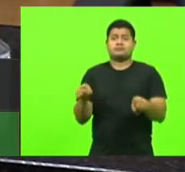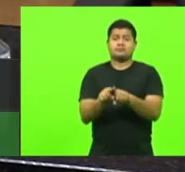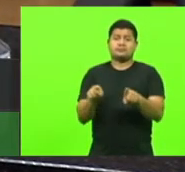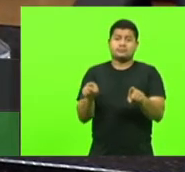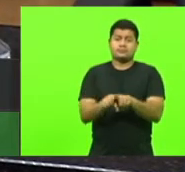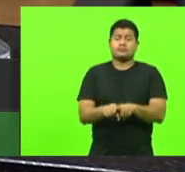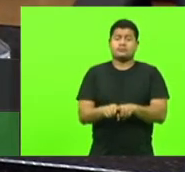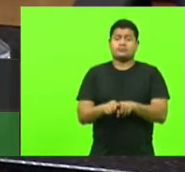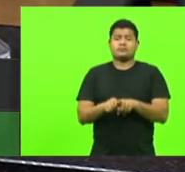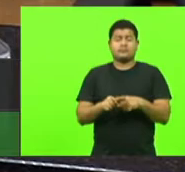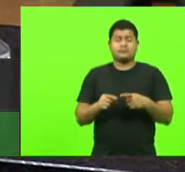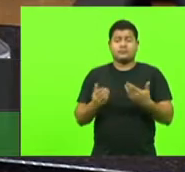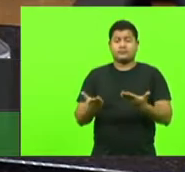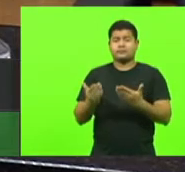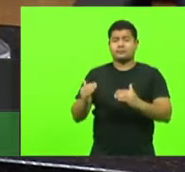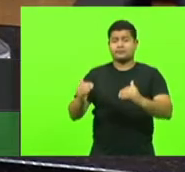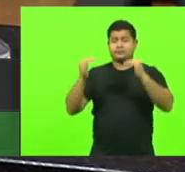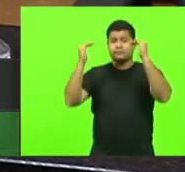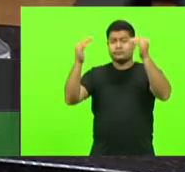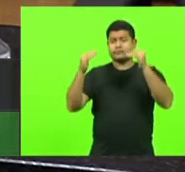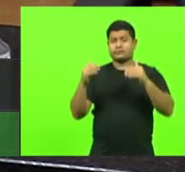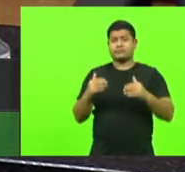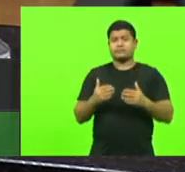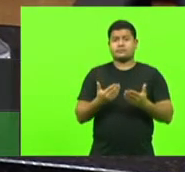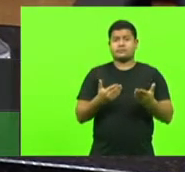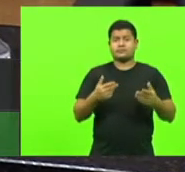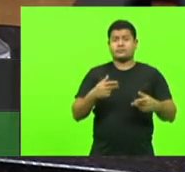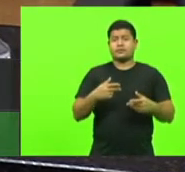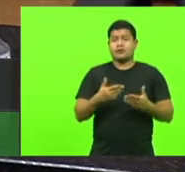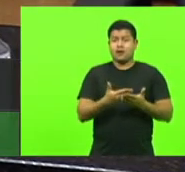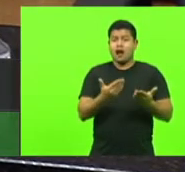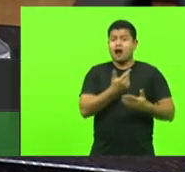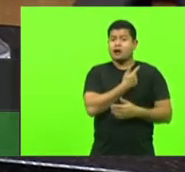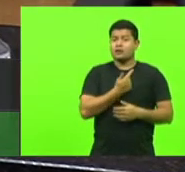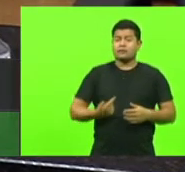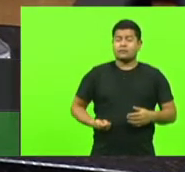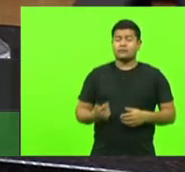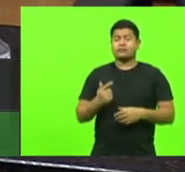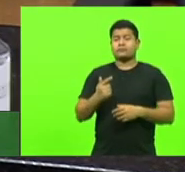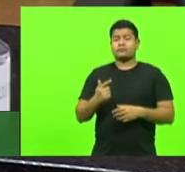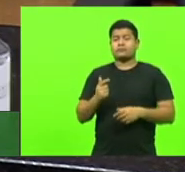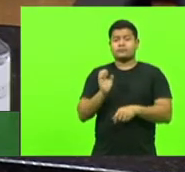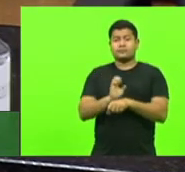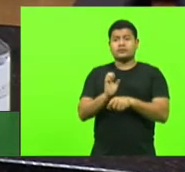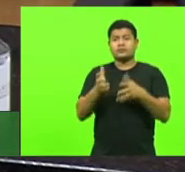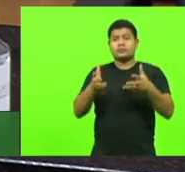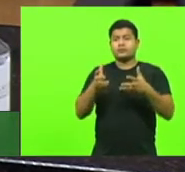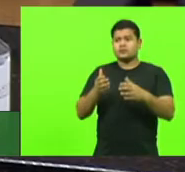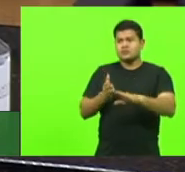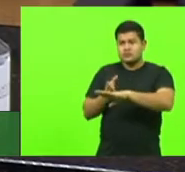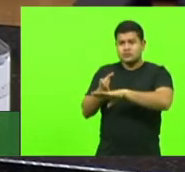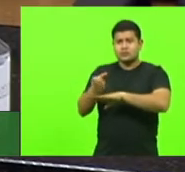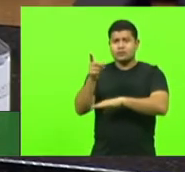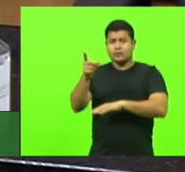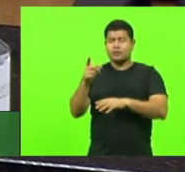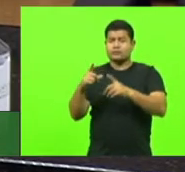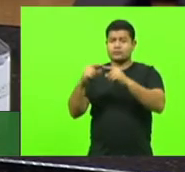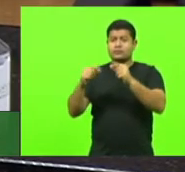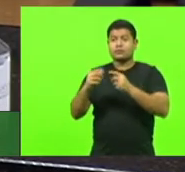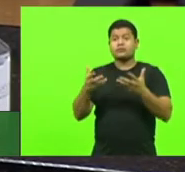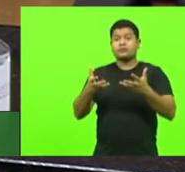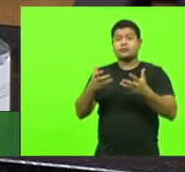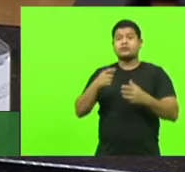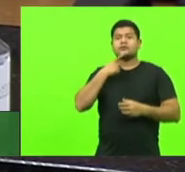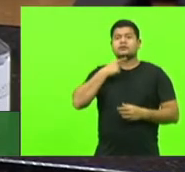às autoridades catarinenses que foram a Brasília uma vontade muito grande de resolver os problemas de Santa Catarina. Então, parabéns,